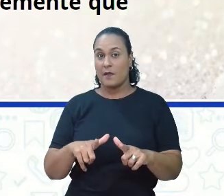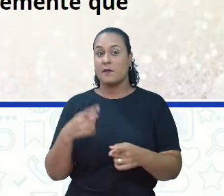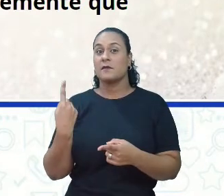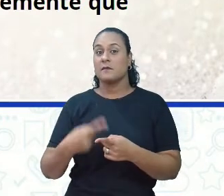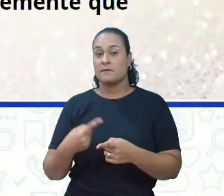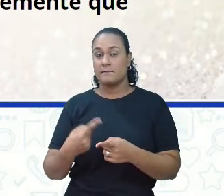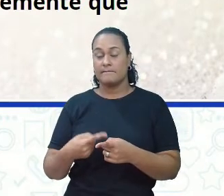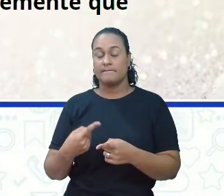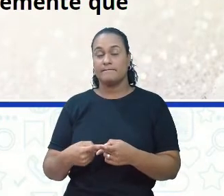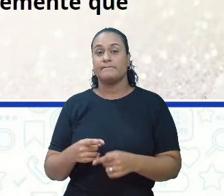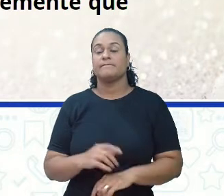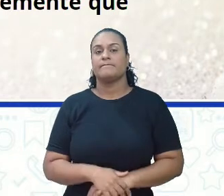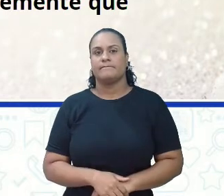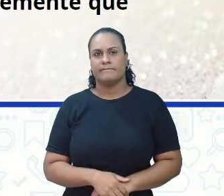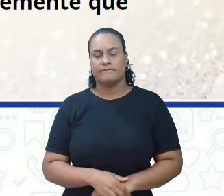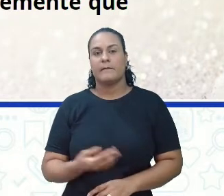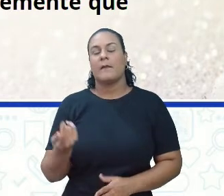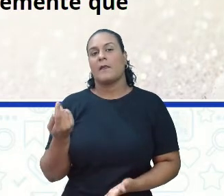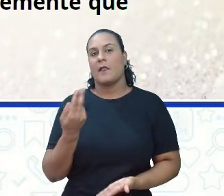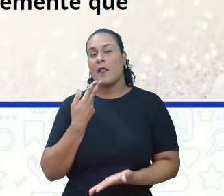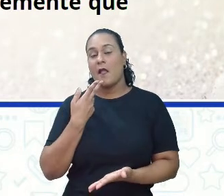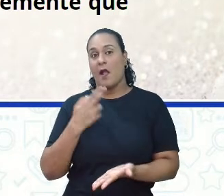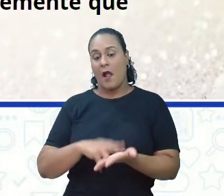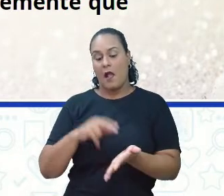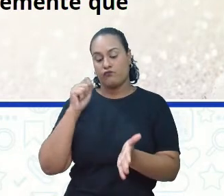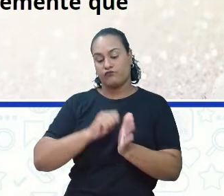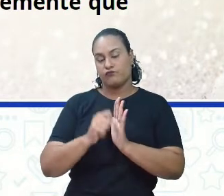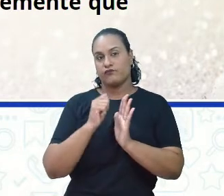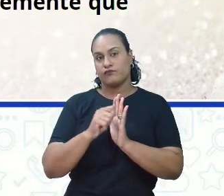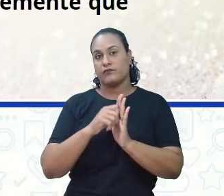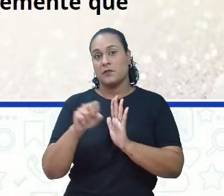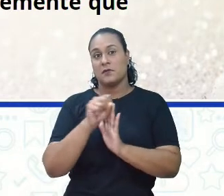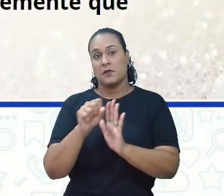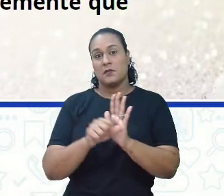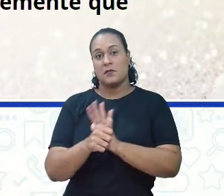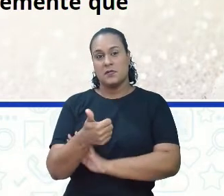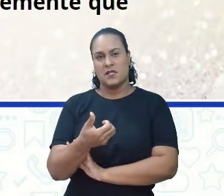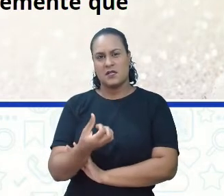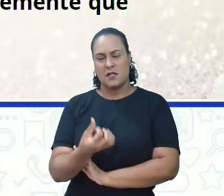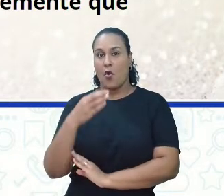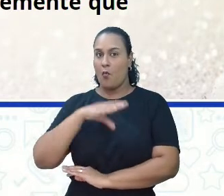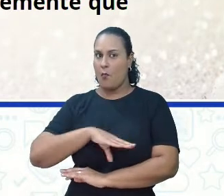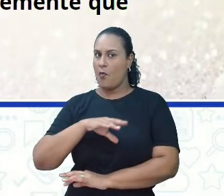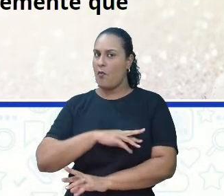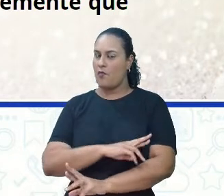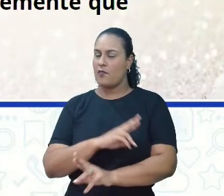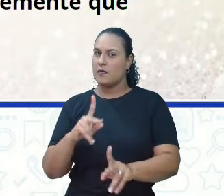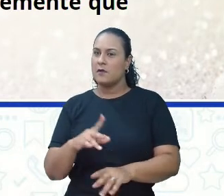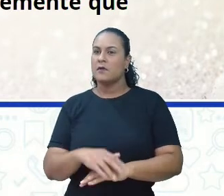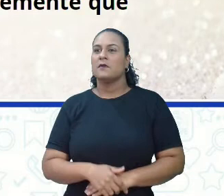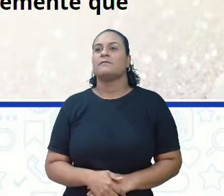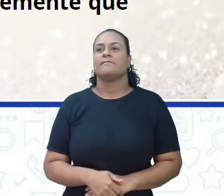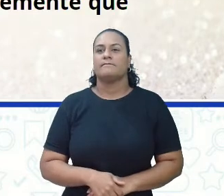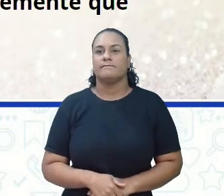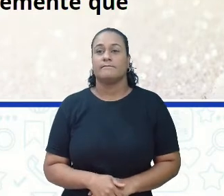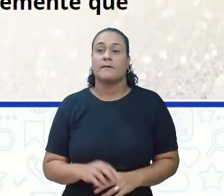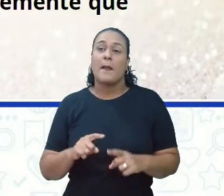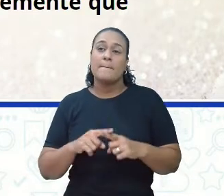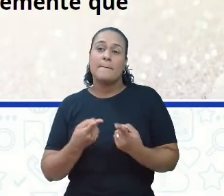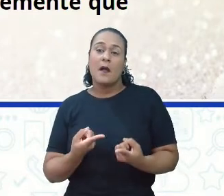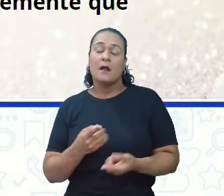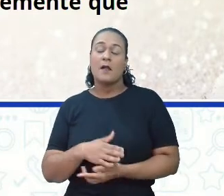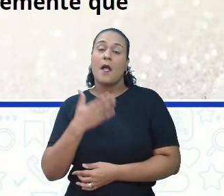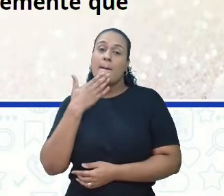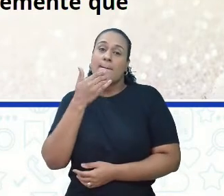claro, é uma carta escrita no século XVI, então o português era diferente. Por bem das águas que tem. Porém, o